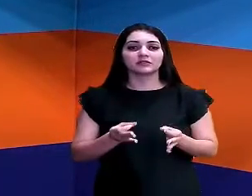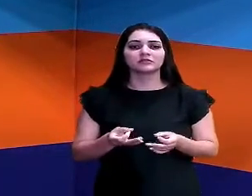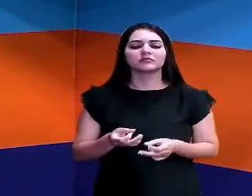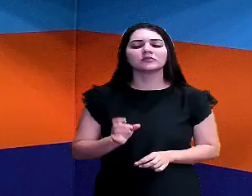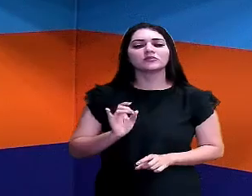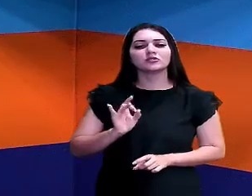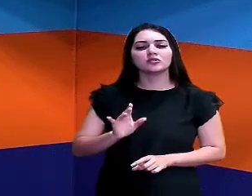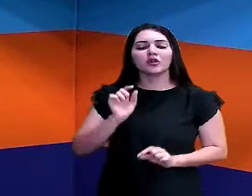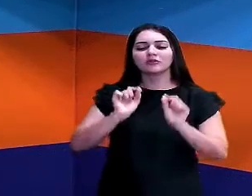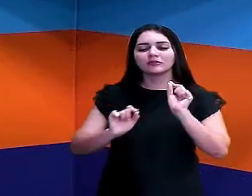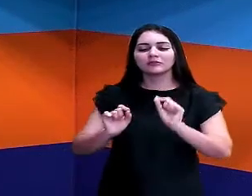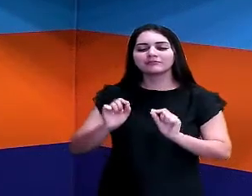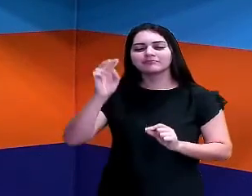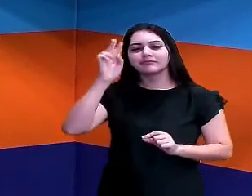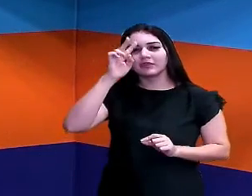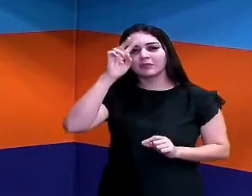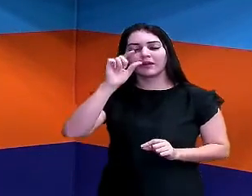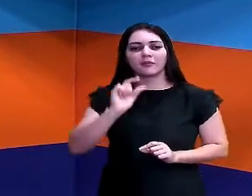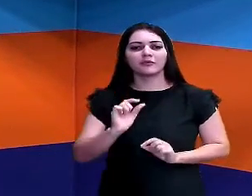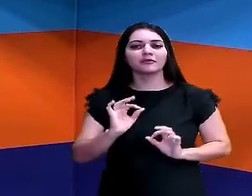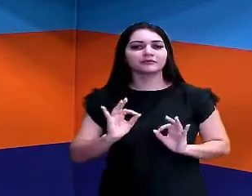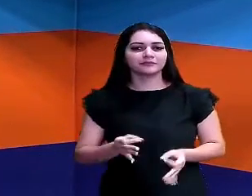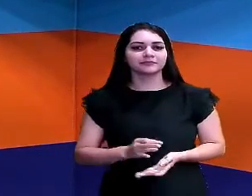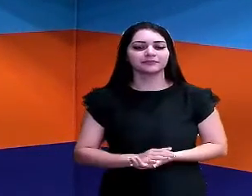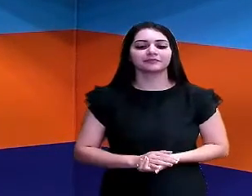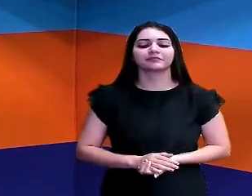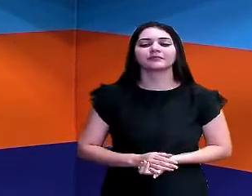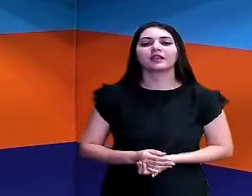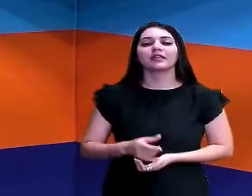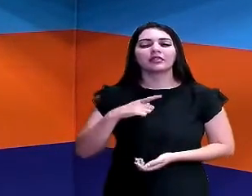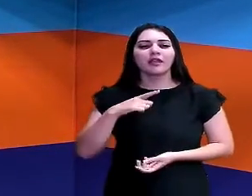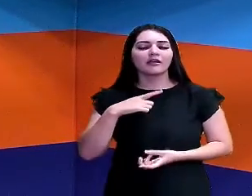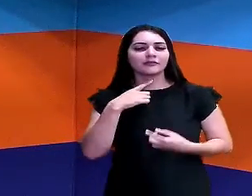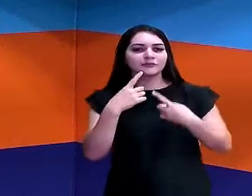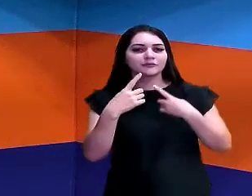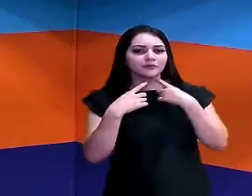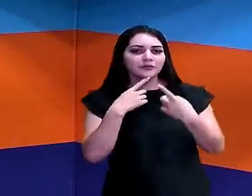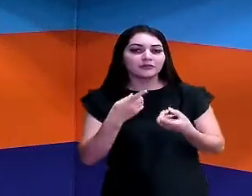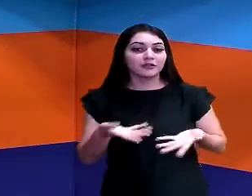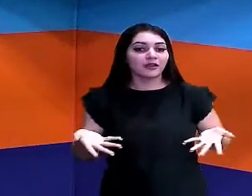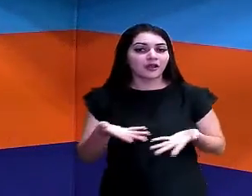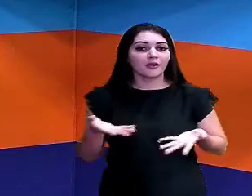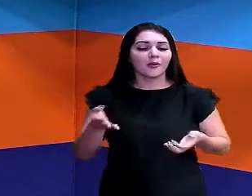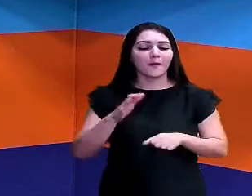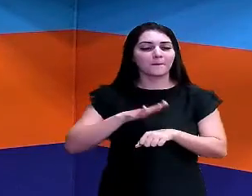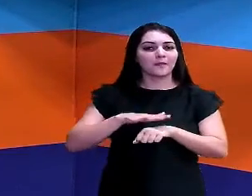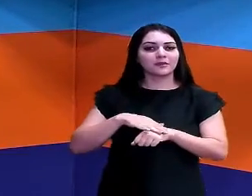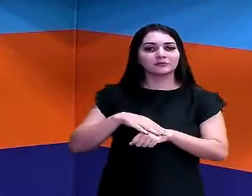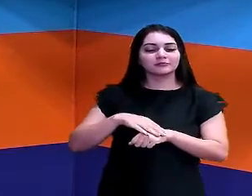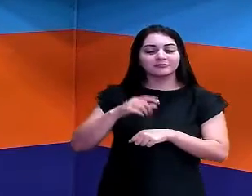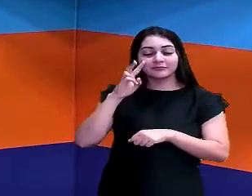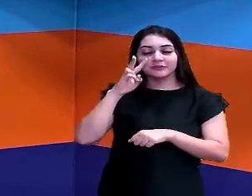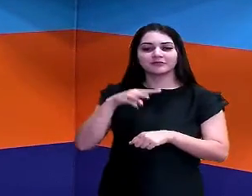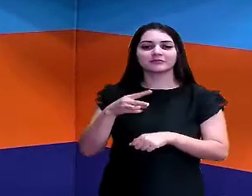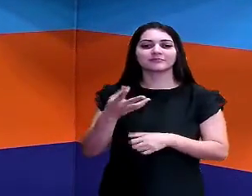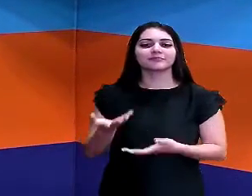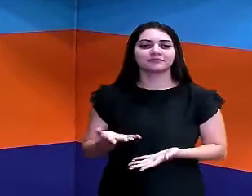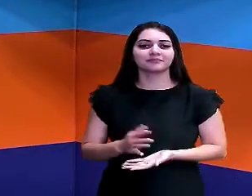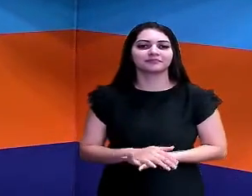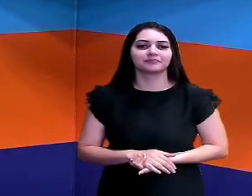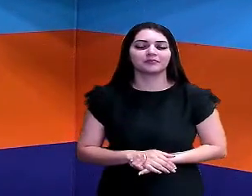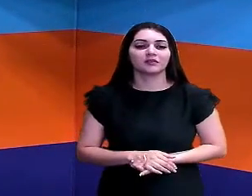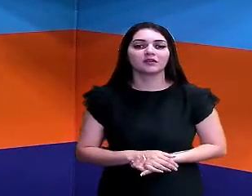só relembrar um pouquinho, tá bom? Então, tá com dúvida? Essa é a hora de relembrar e tirar as dúvidas, tá certo?